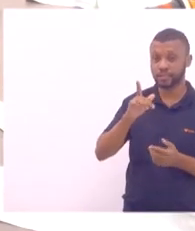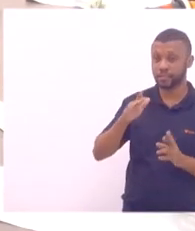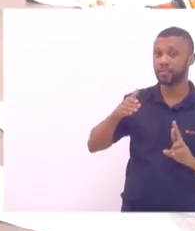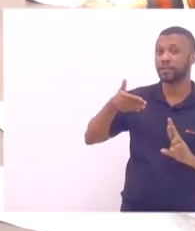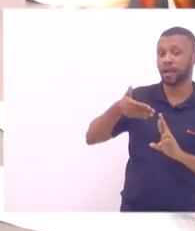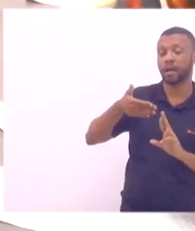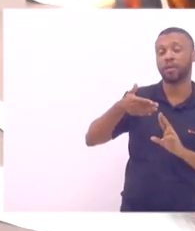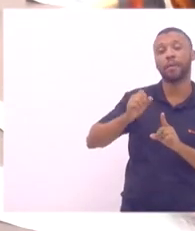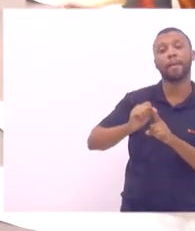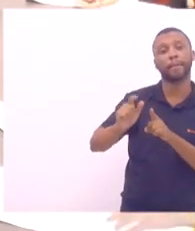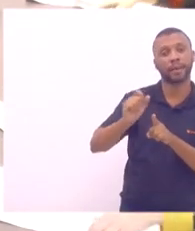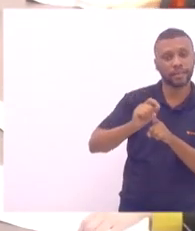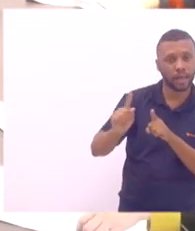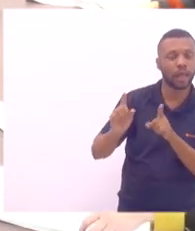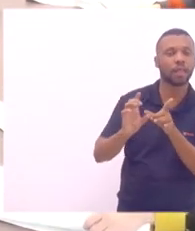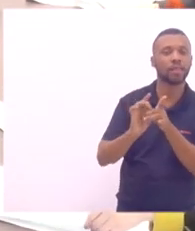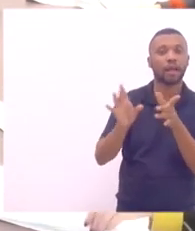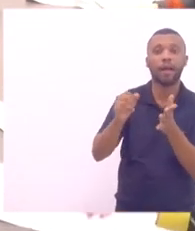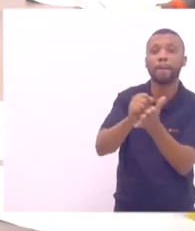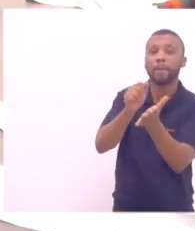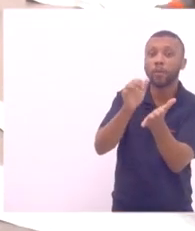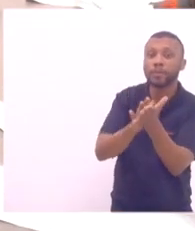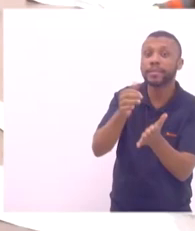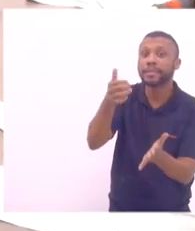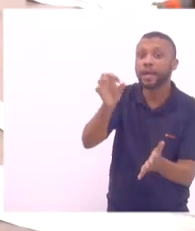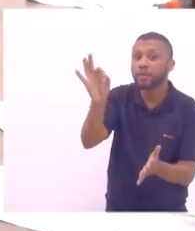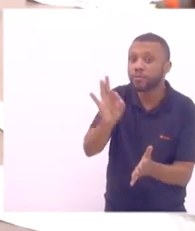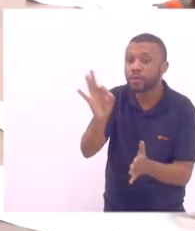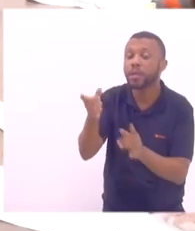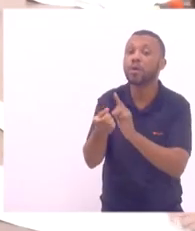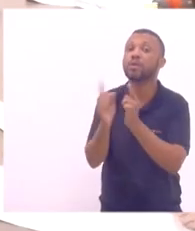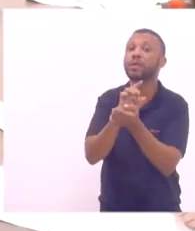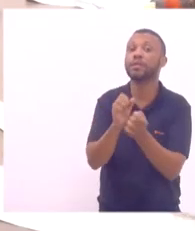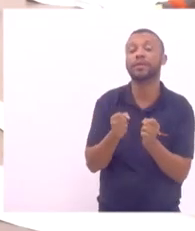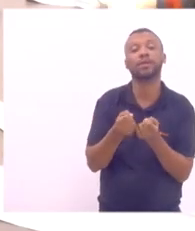parcela em aberto multa de 10%. Ao contrário, está garantindo...